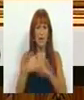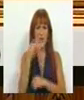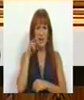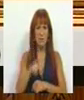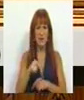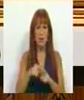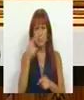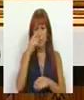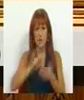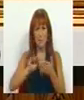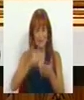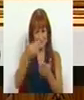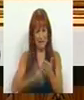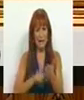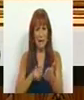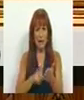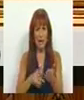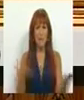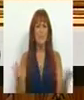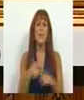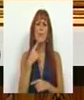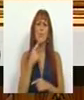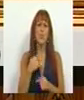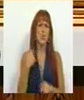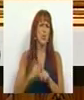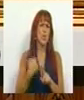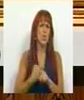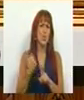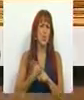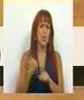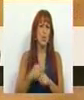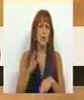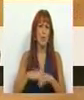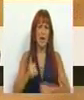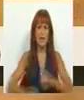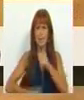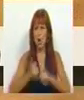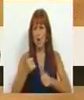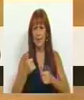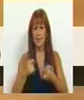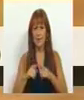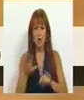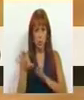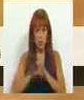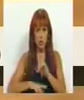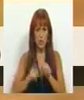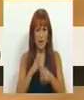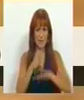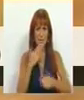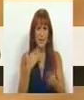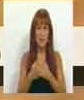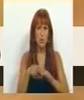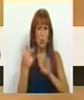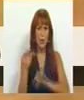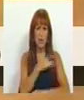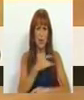7 mil subscritores desta petição, que muito têm lutado pela melhoria das condições de acesso a